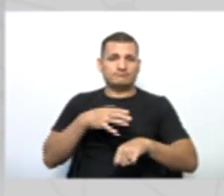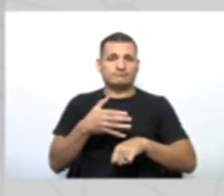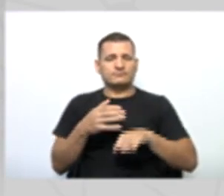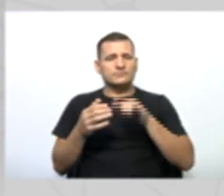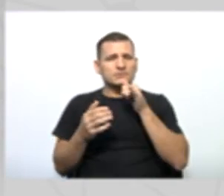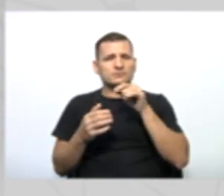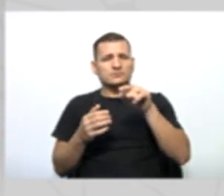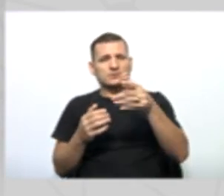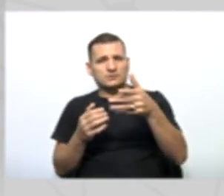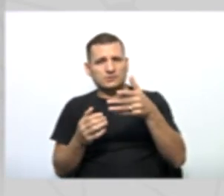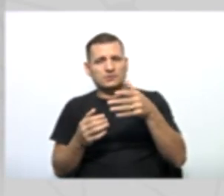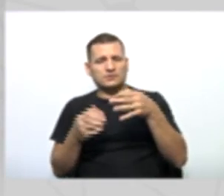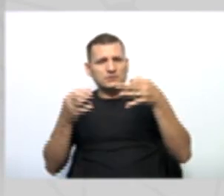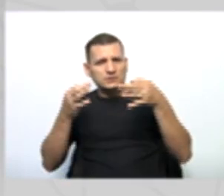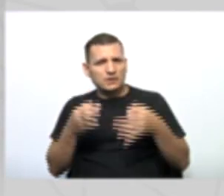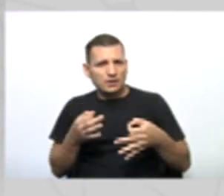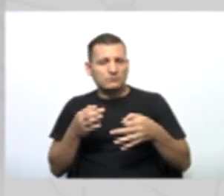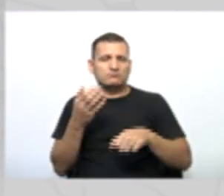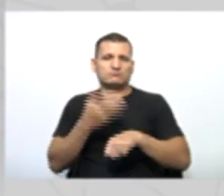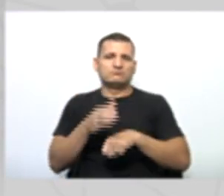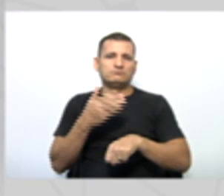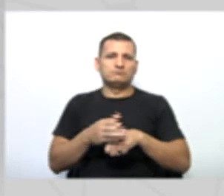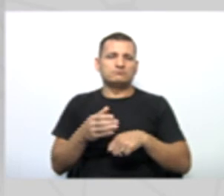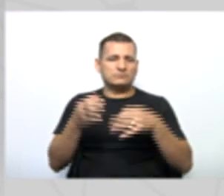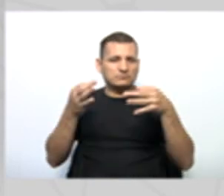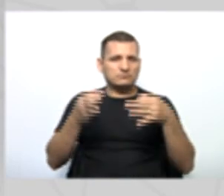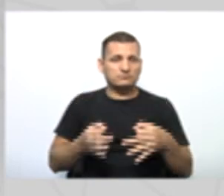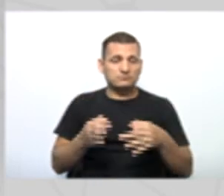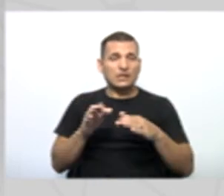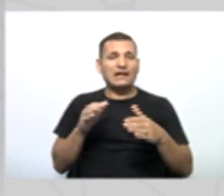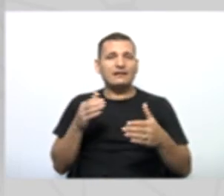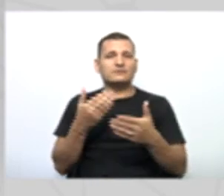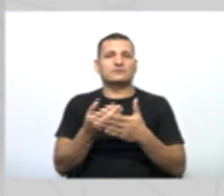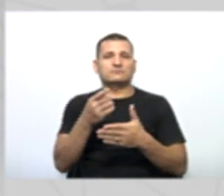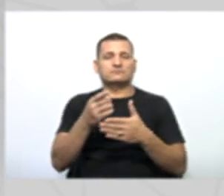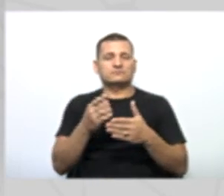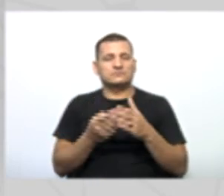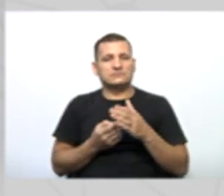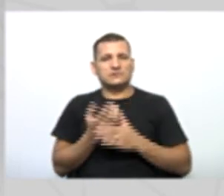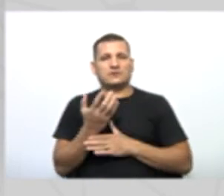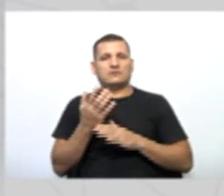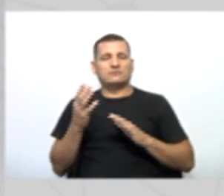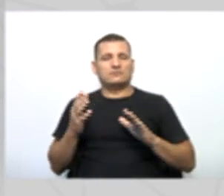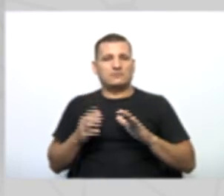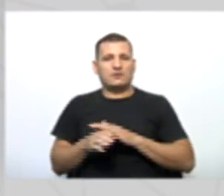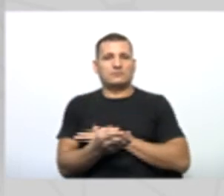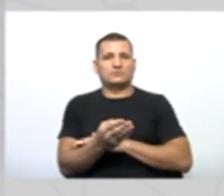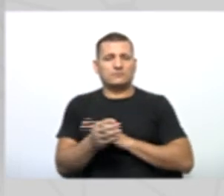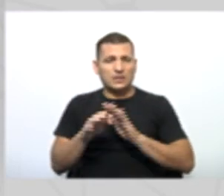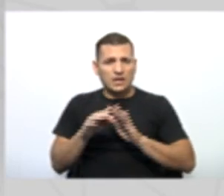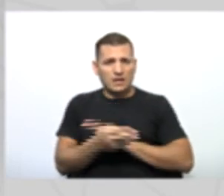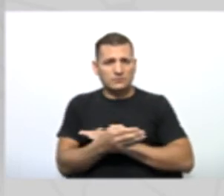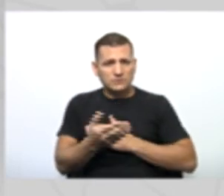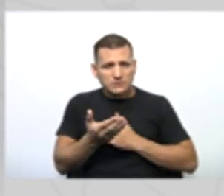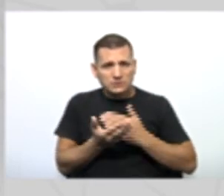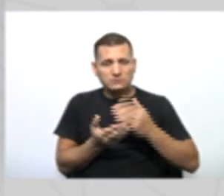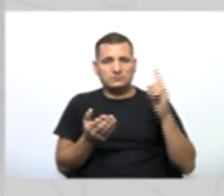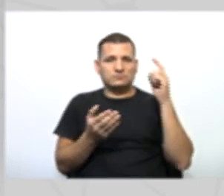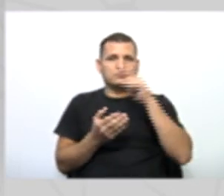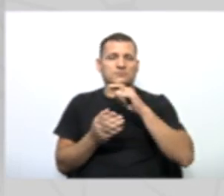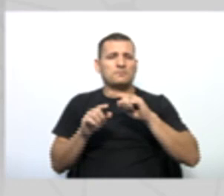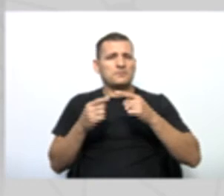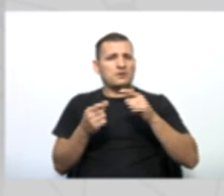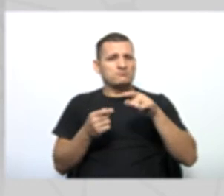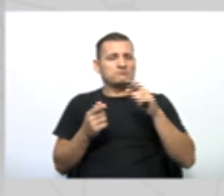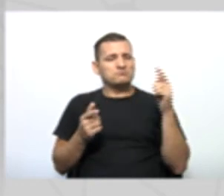você quer ser justo, pratique justiça, até você criar o hábito. E como todo hábito, no início é difícil, mas chega um momento que